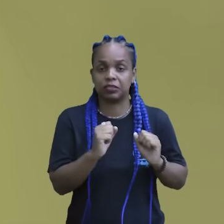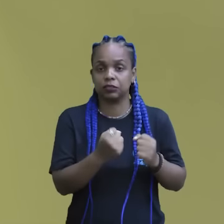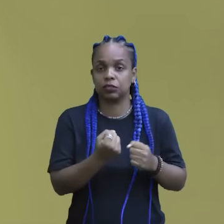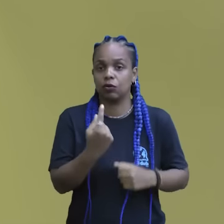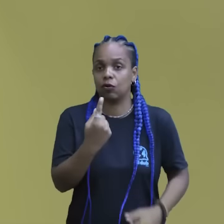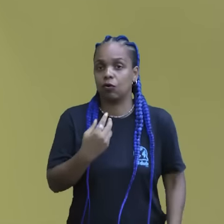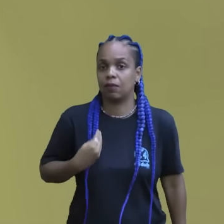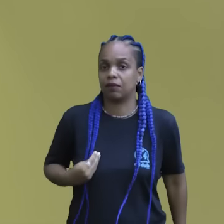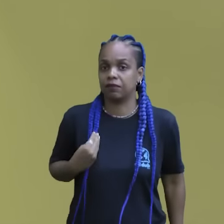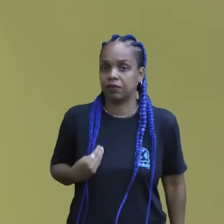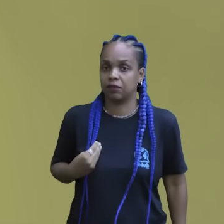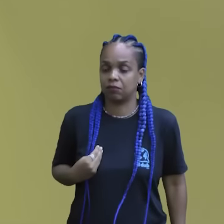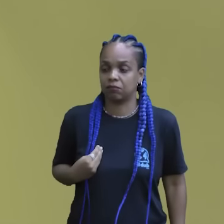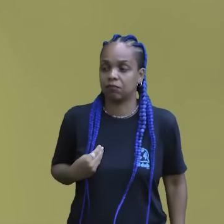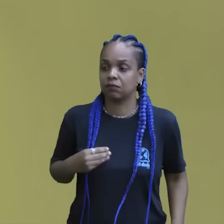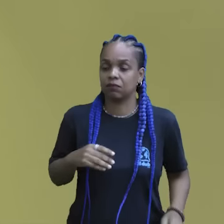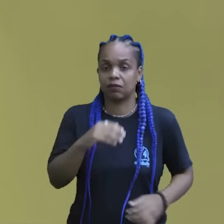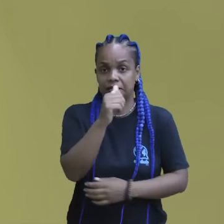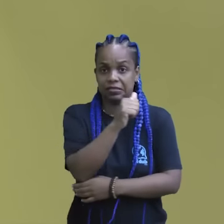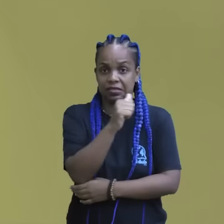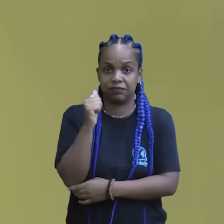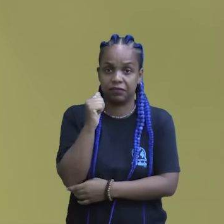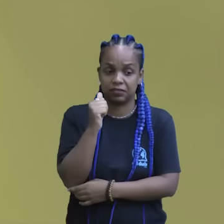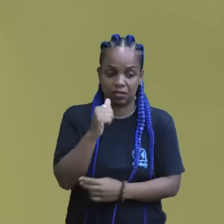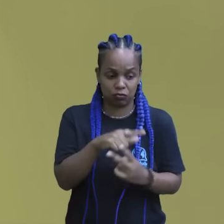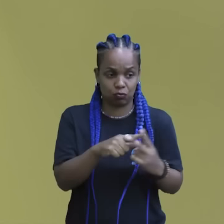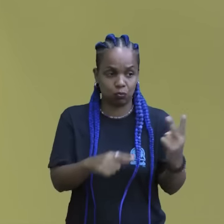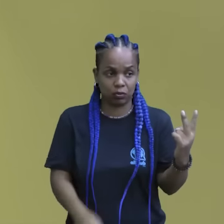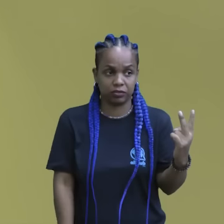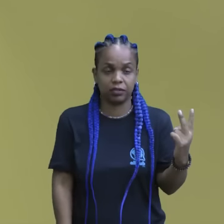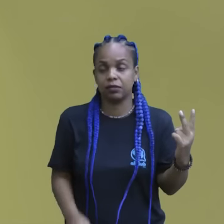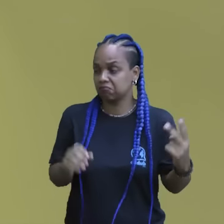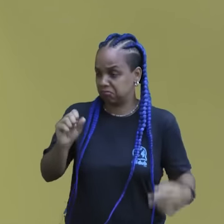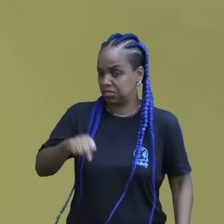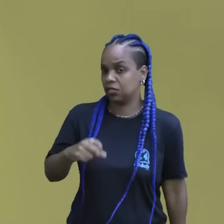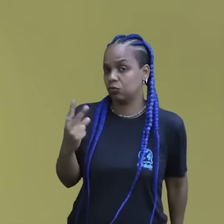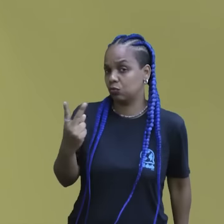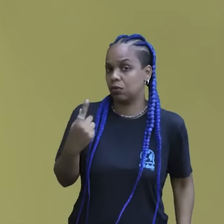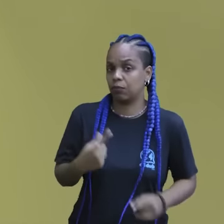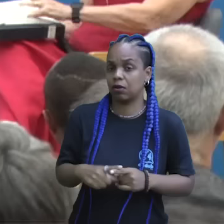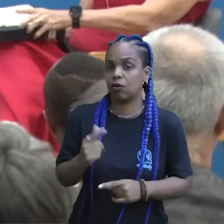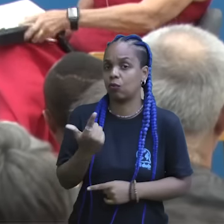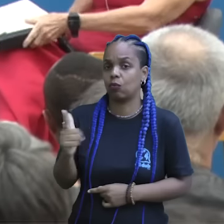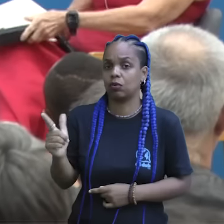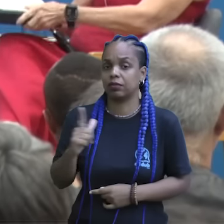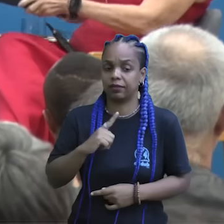outra procurou a morte para que a lei não tirasse a filha. De que vale a lei?